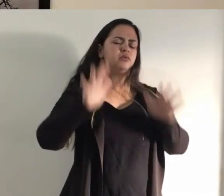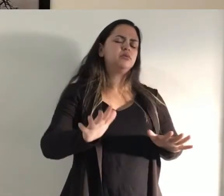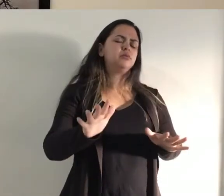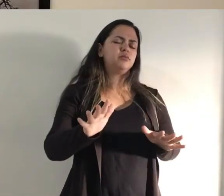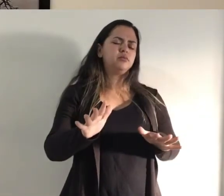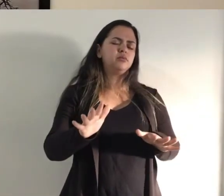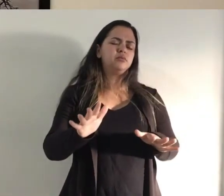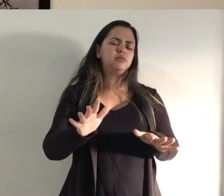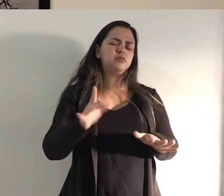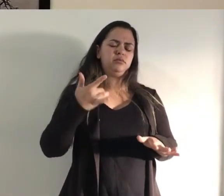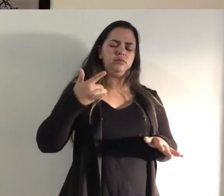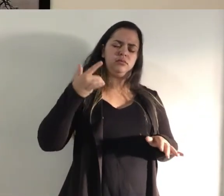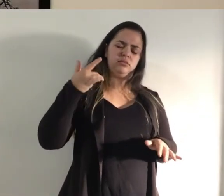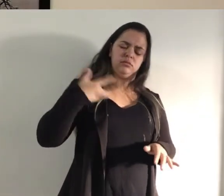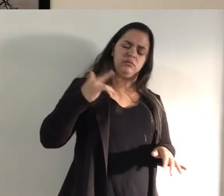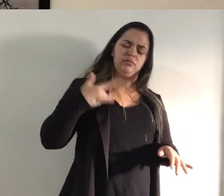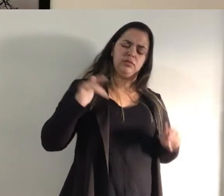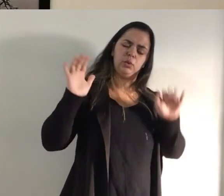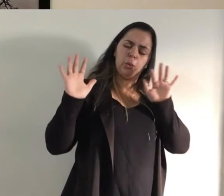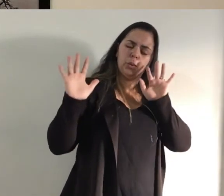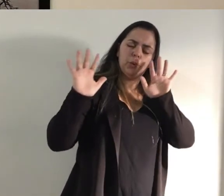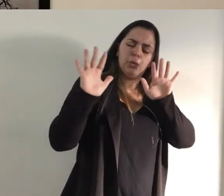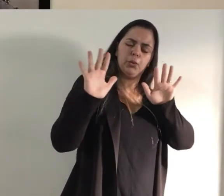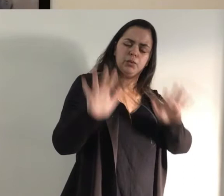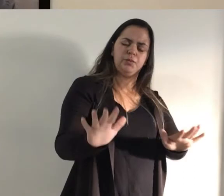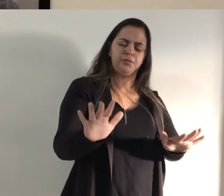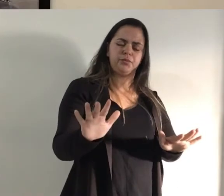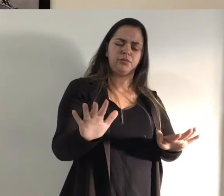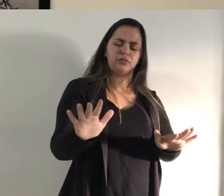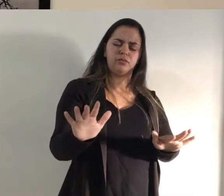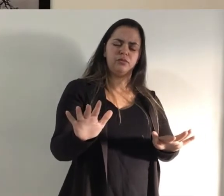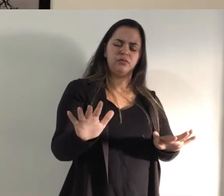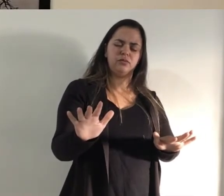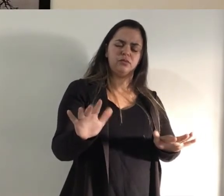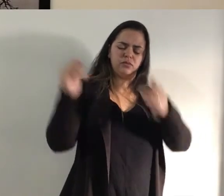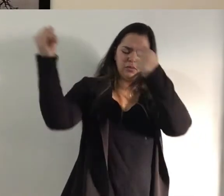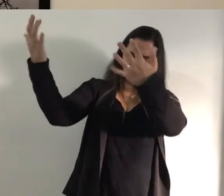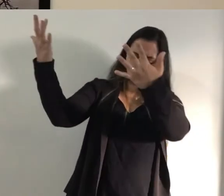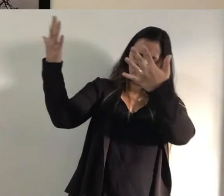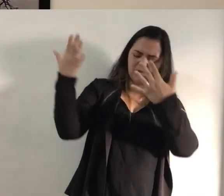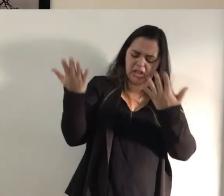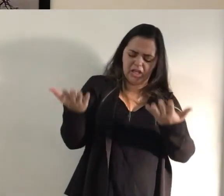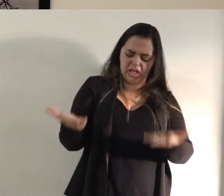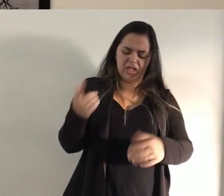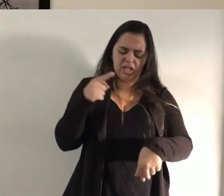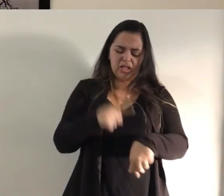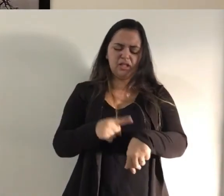sobre nós. Manifesta-nos, ó Deus, a Tua misericórdia sobre esse momento que todos nós estamos